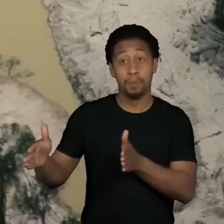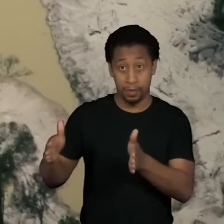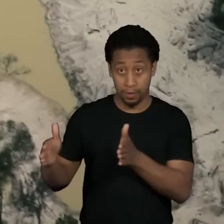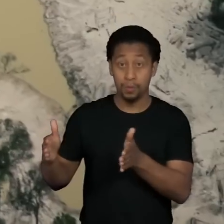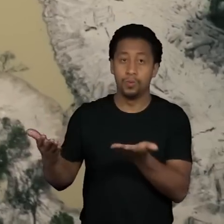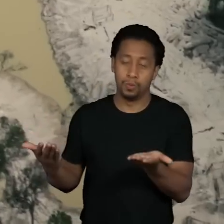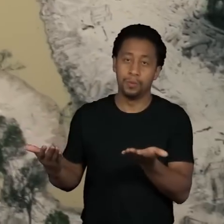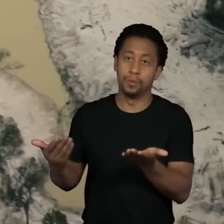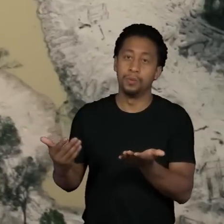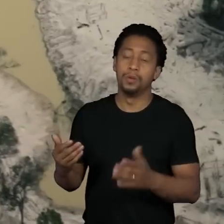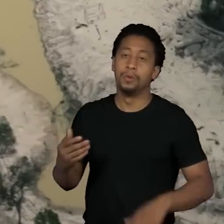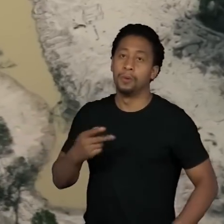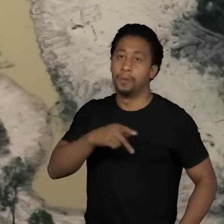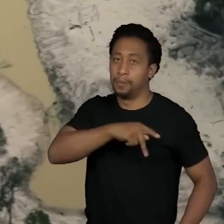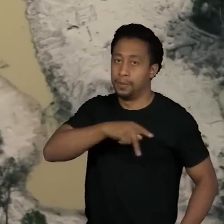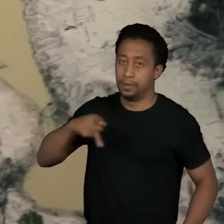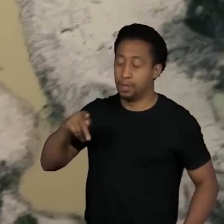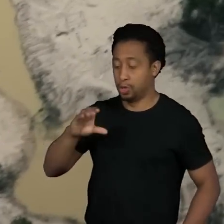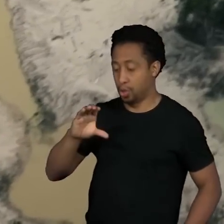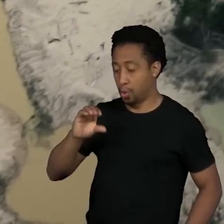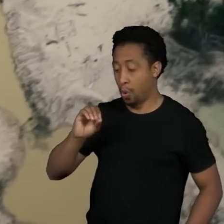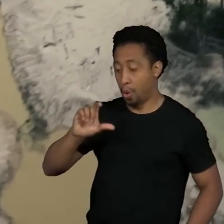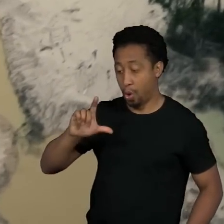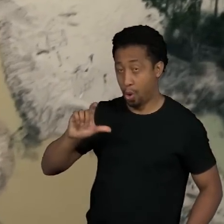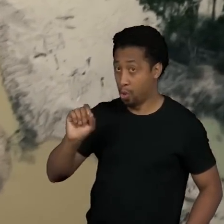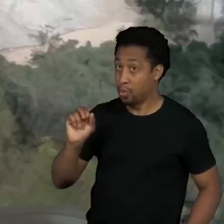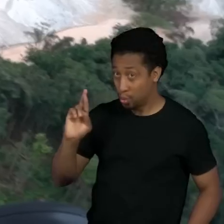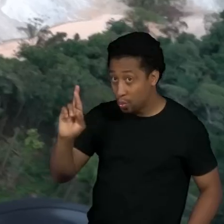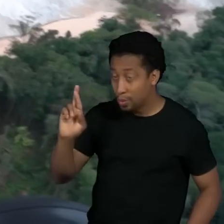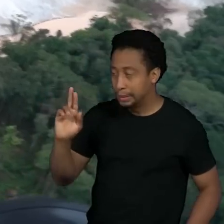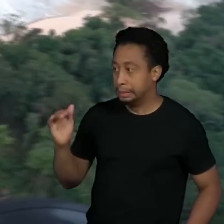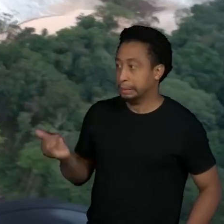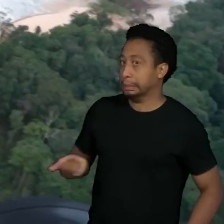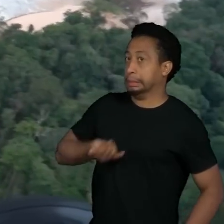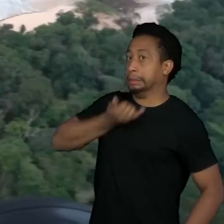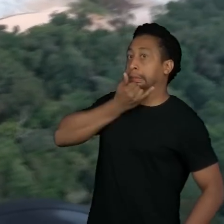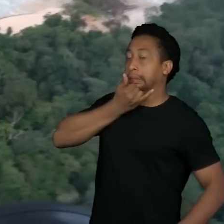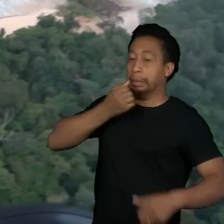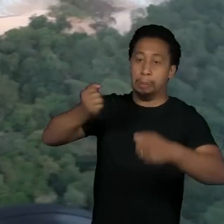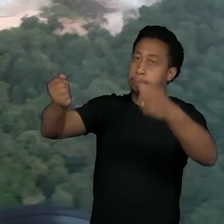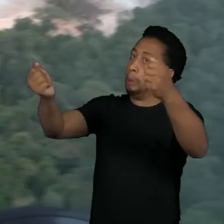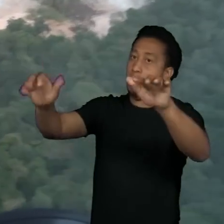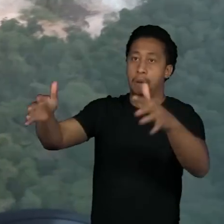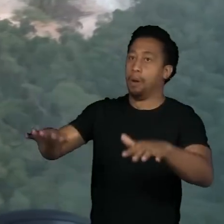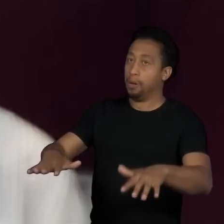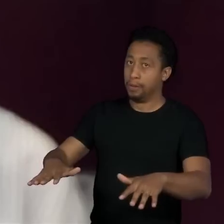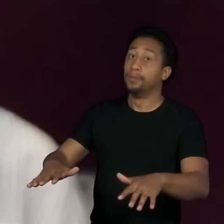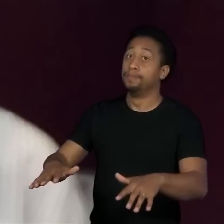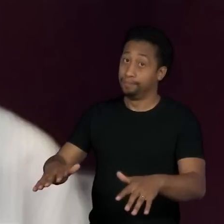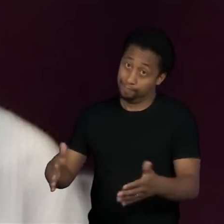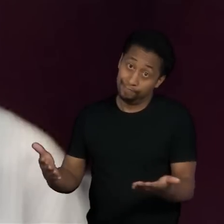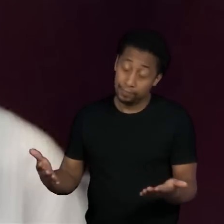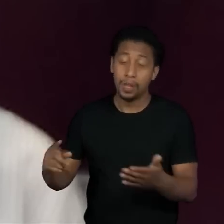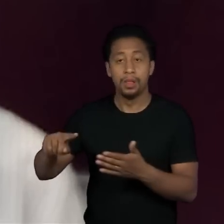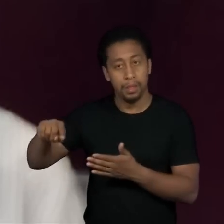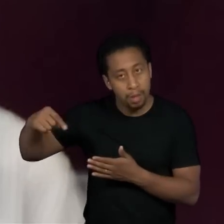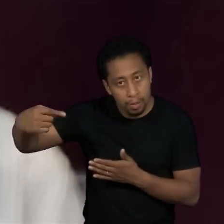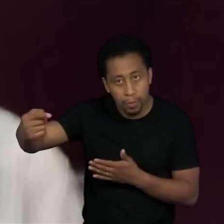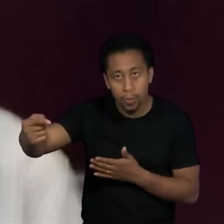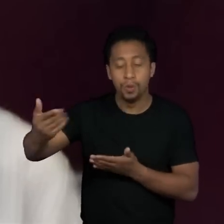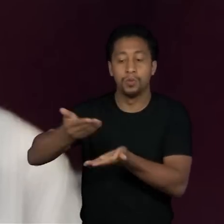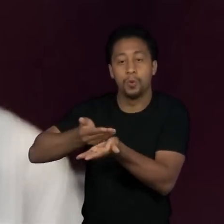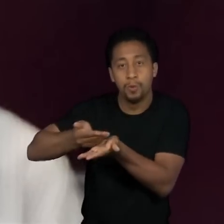que promoveu a demarcação do território e a sua desintrusão. A partir daí houve um processo importante